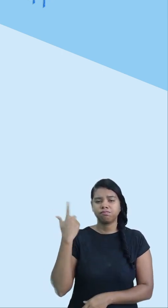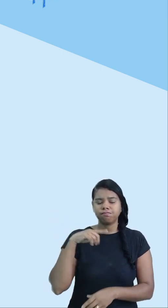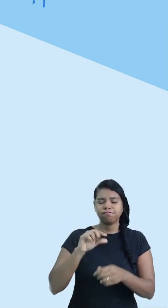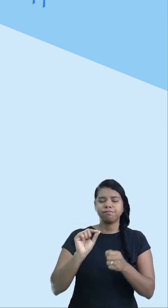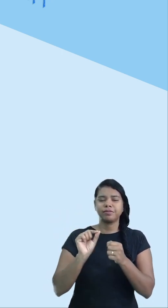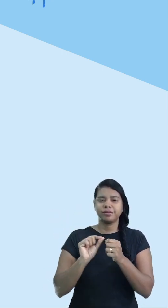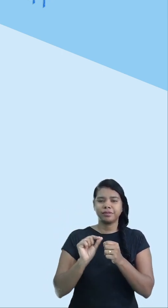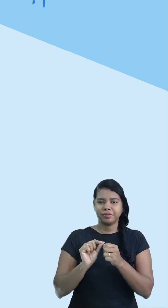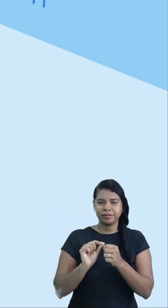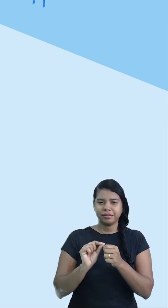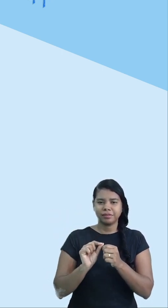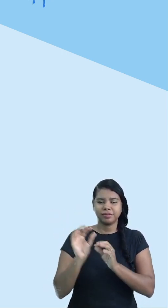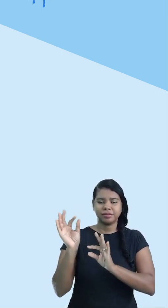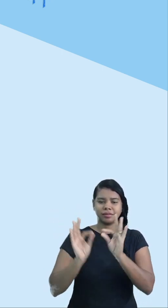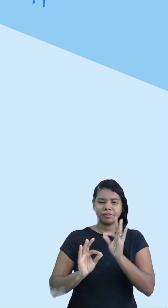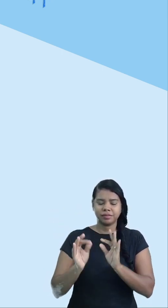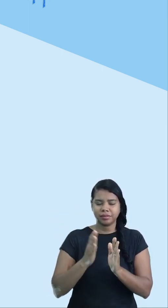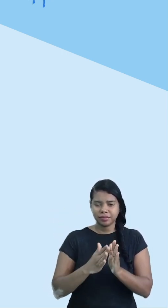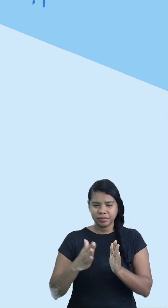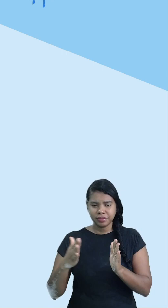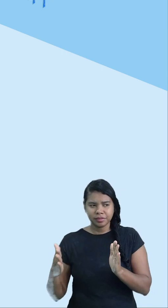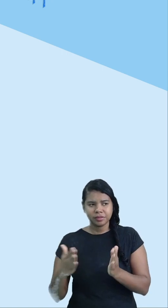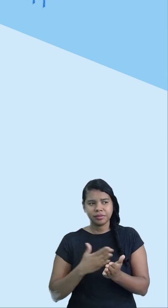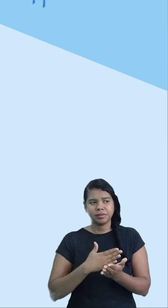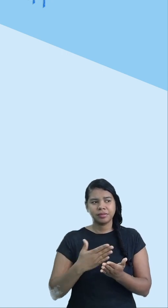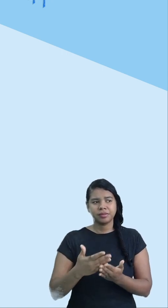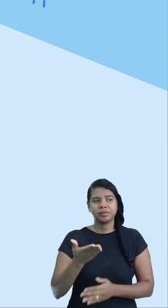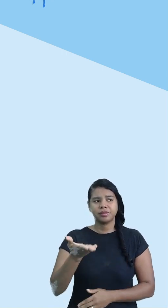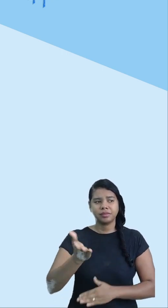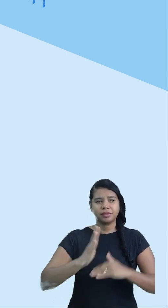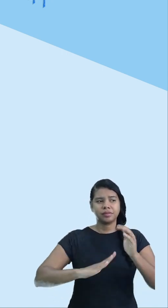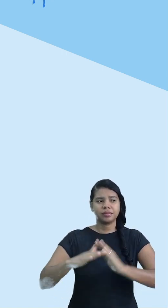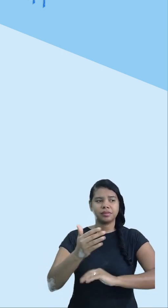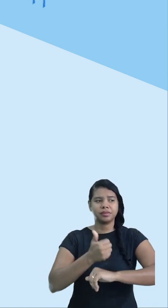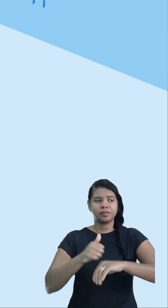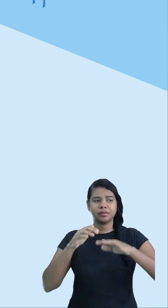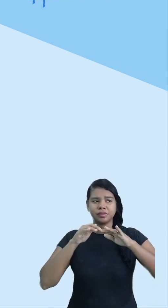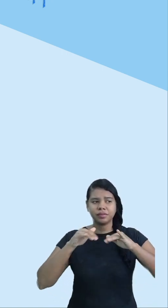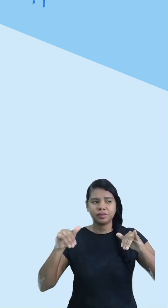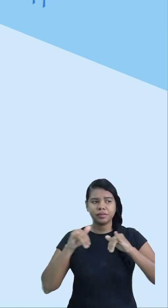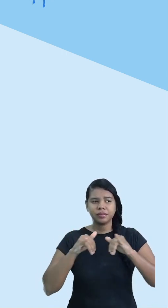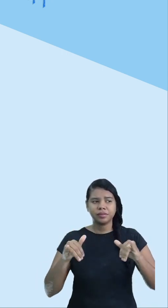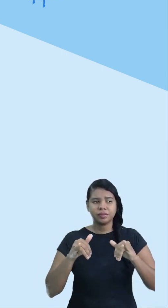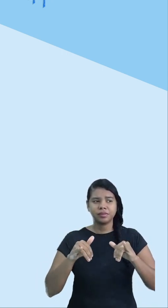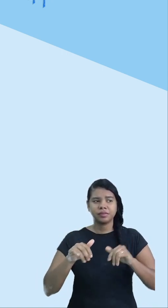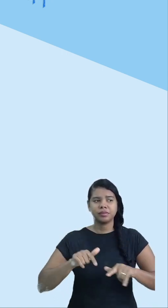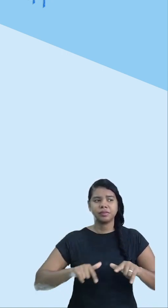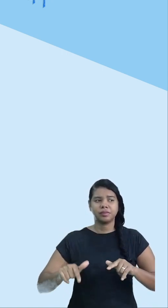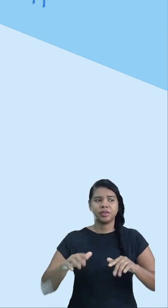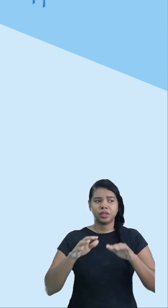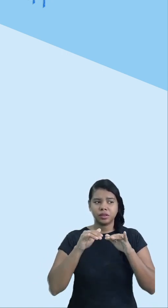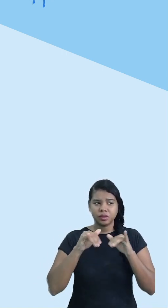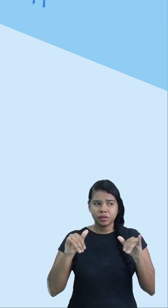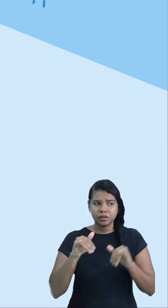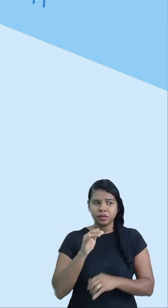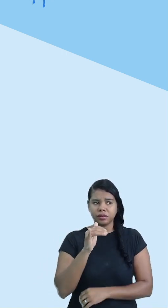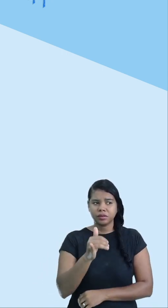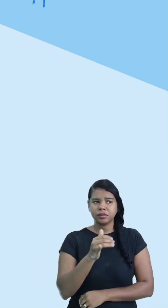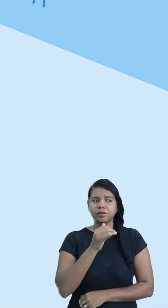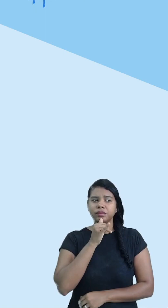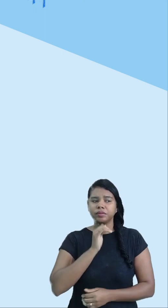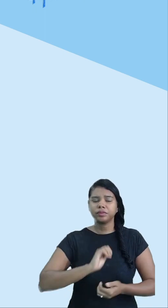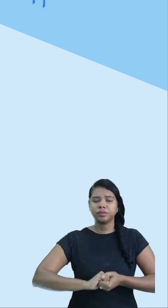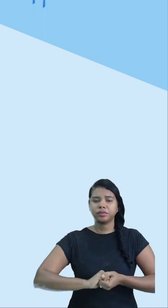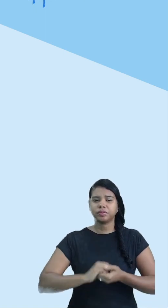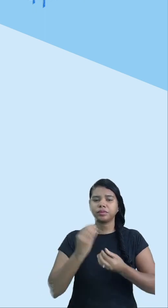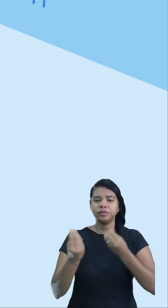boa indexação partindo desse princípio de que você é um profissional da informação e que trabalha com fluxo informacional. Ó, assim